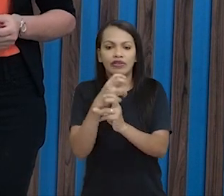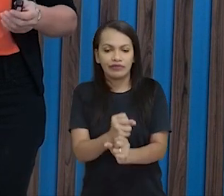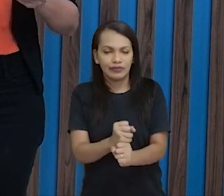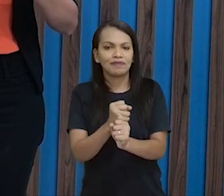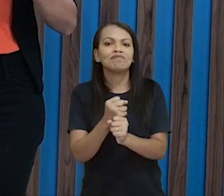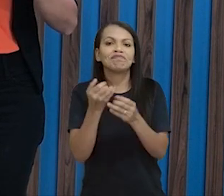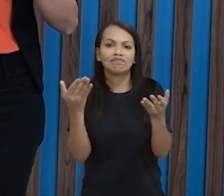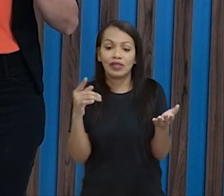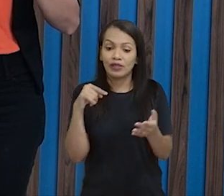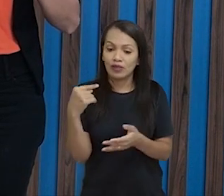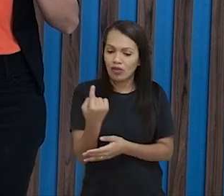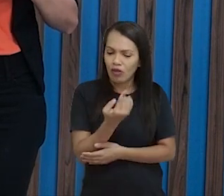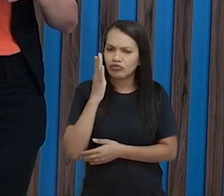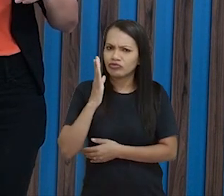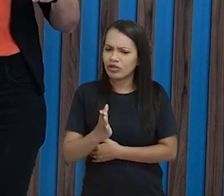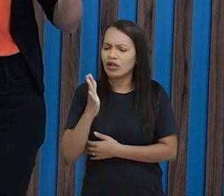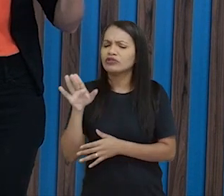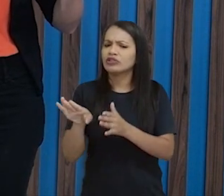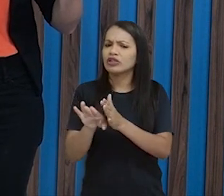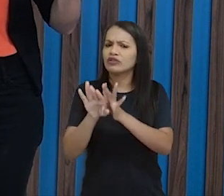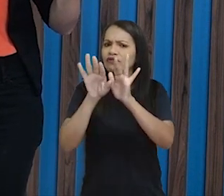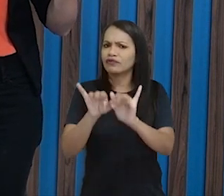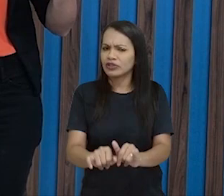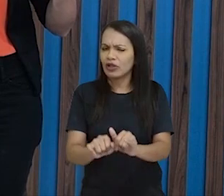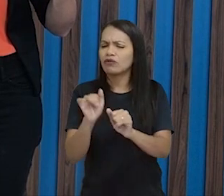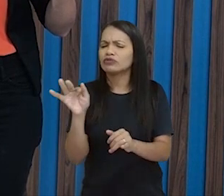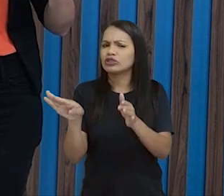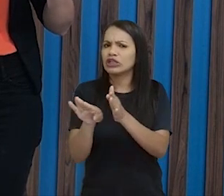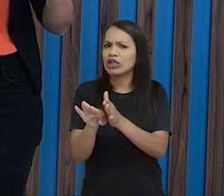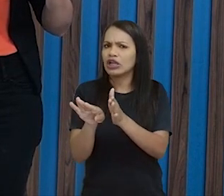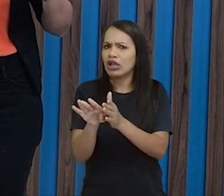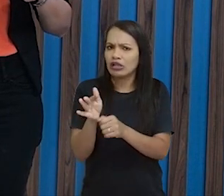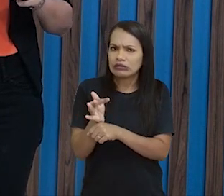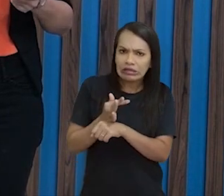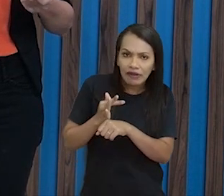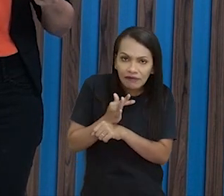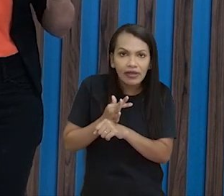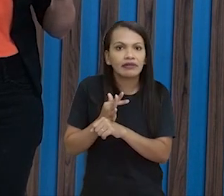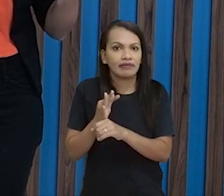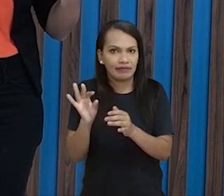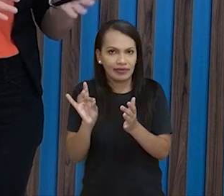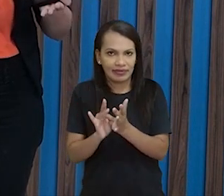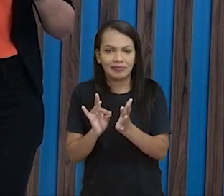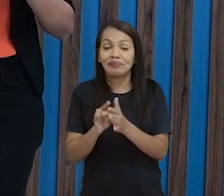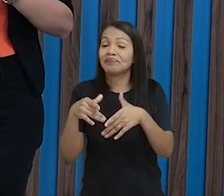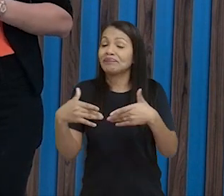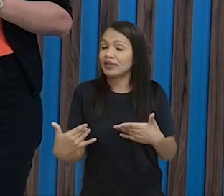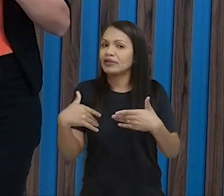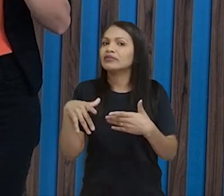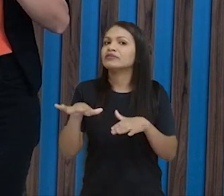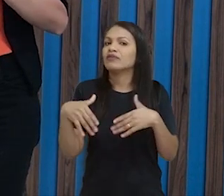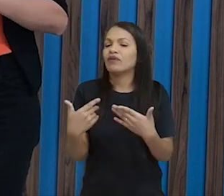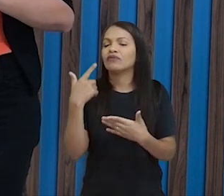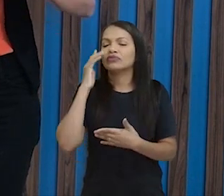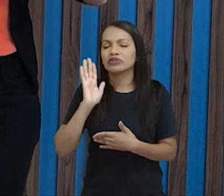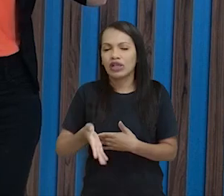certo? Já estamos aí na reta final, pertinho das férias, não é assim? E aí, estamos sempre revisando o